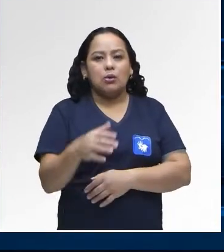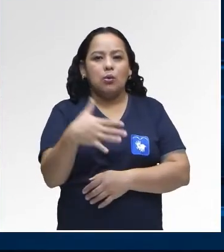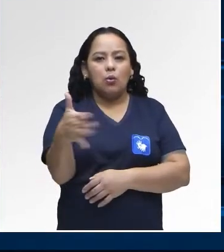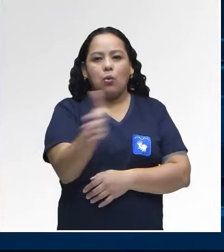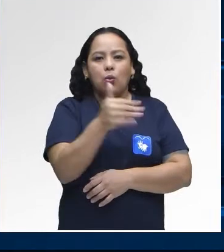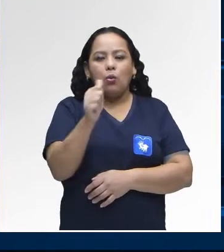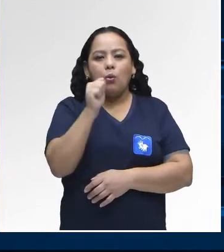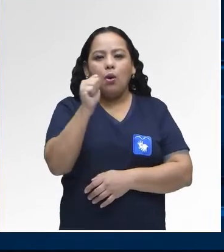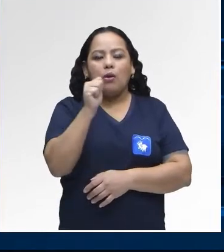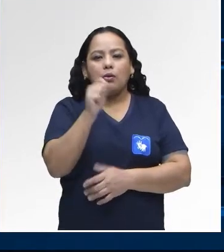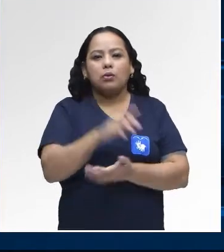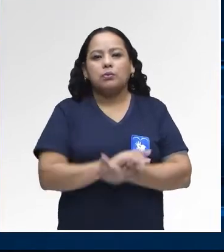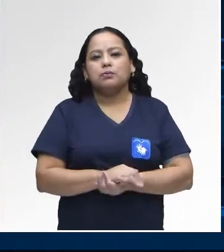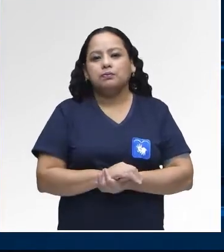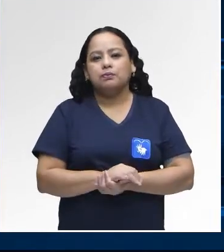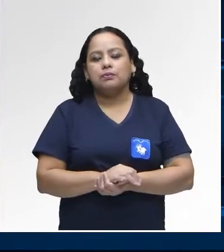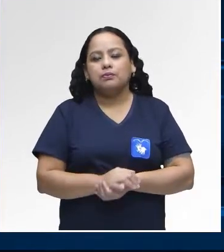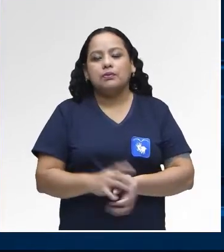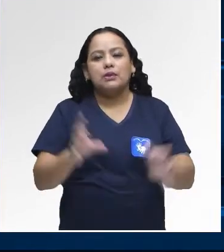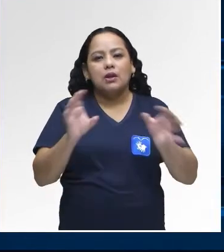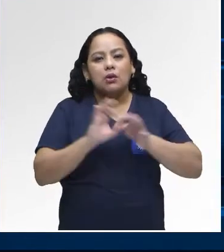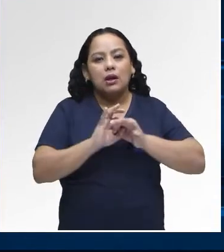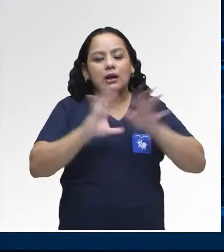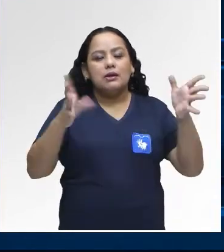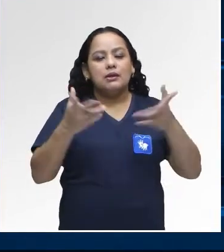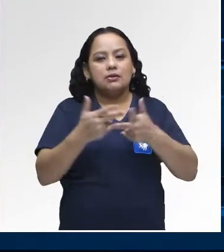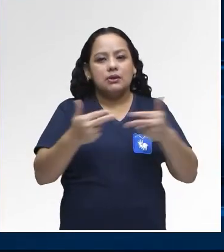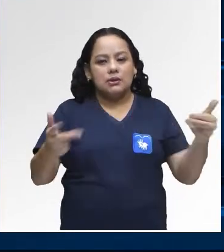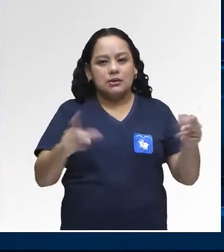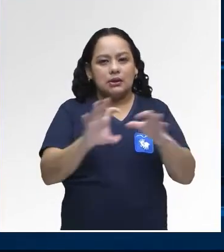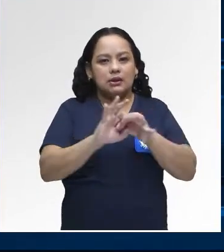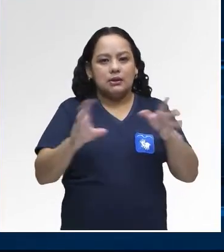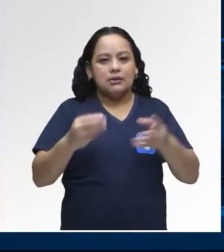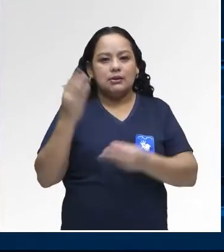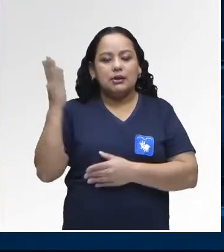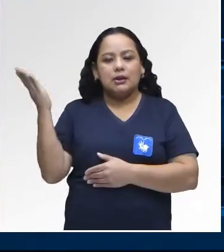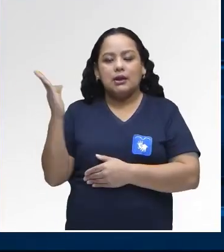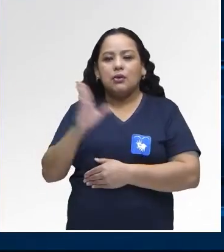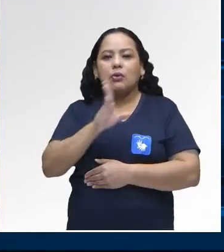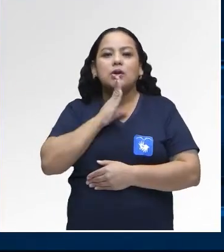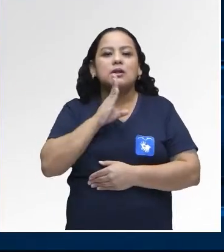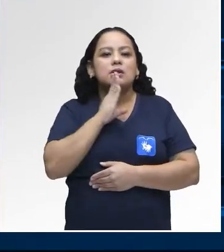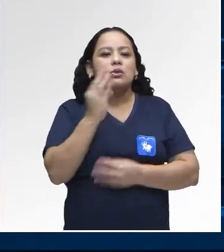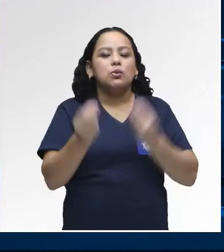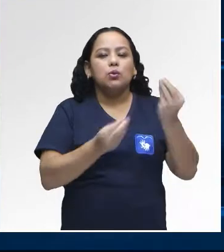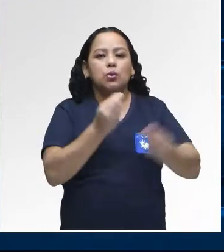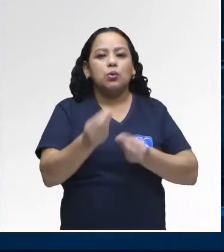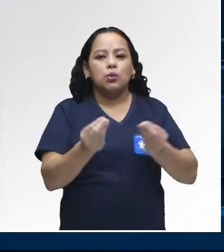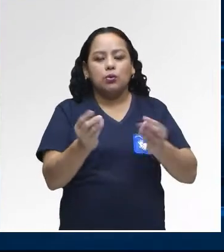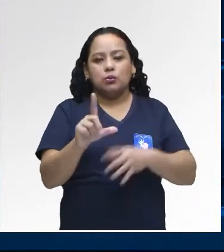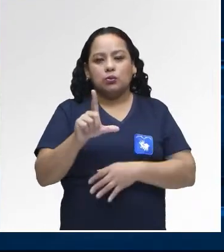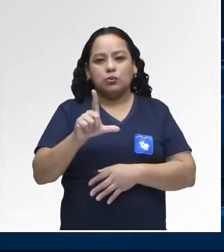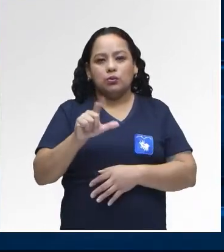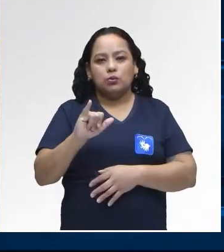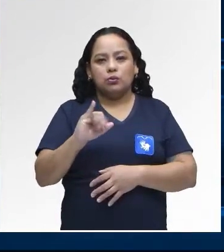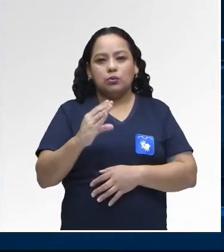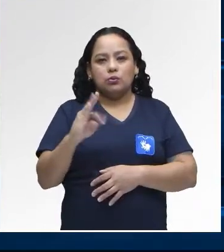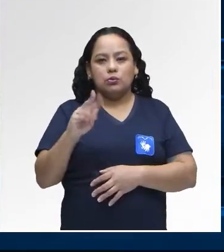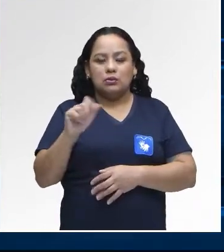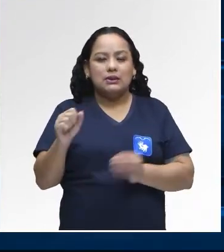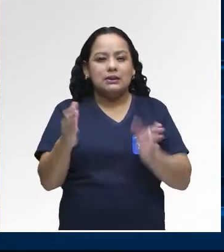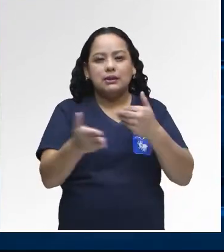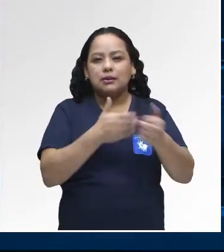certo? Então, drogas lícitas é considerado droga lícita qualquer